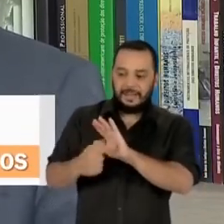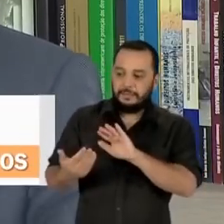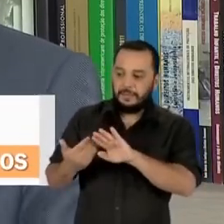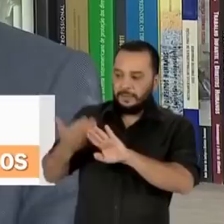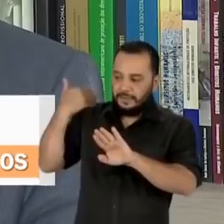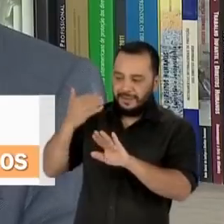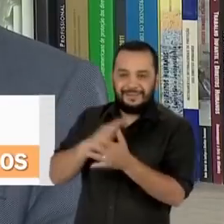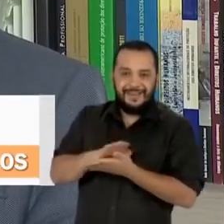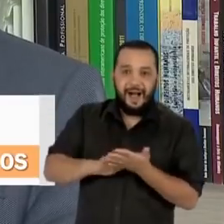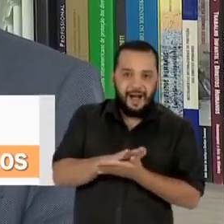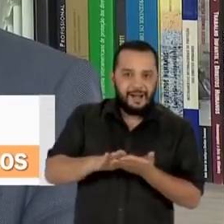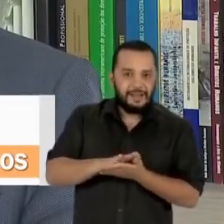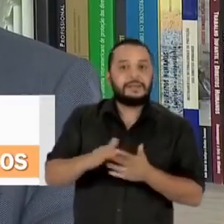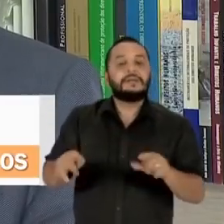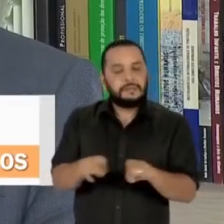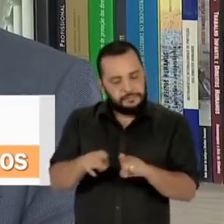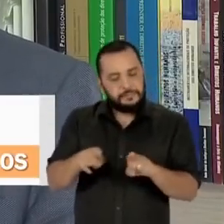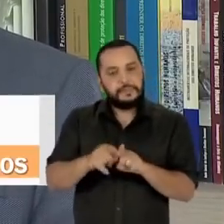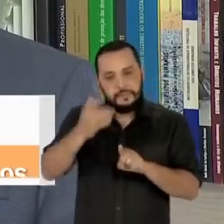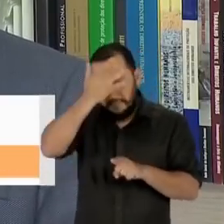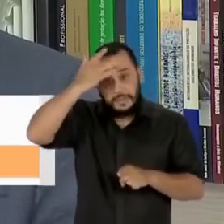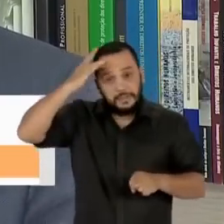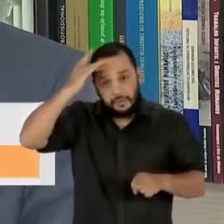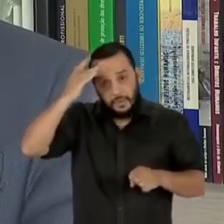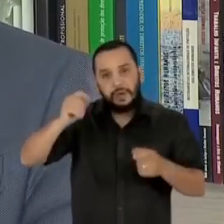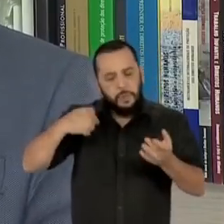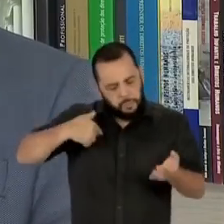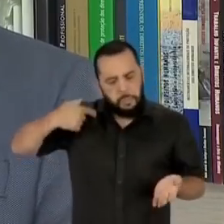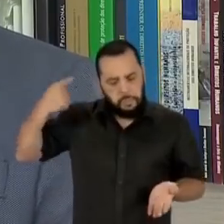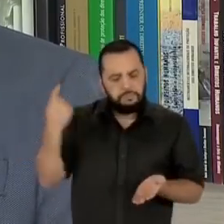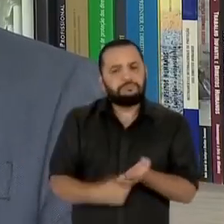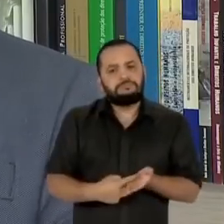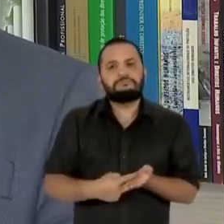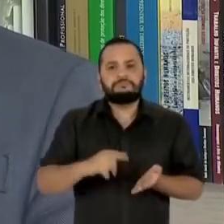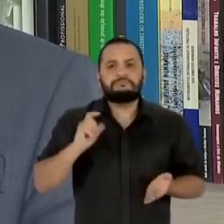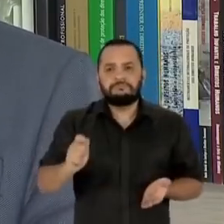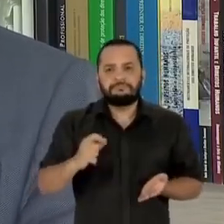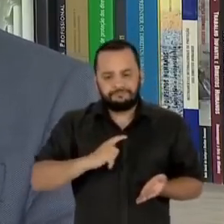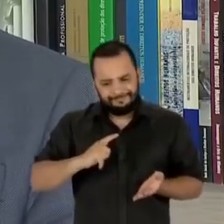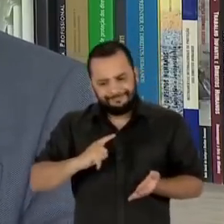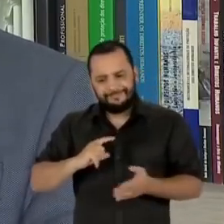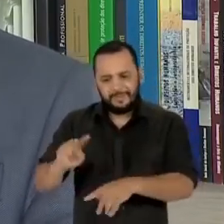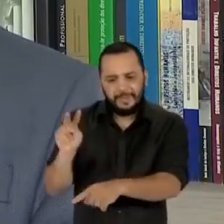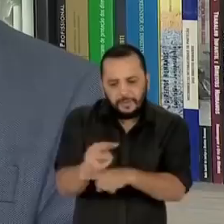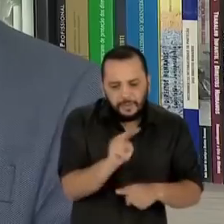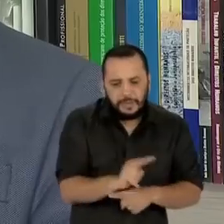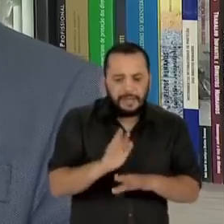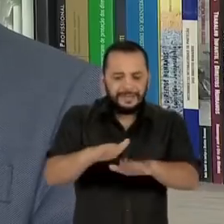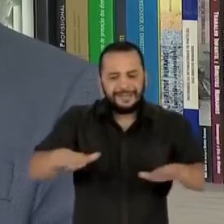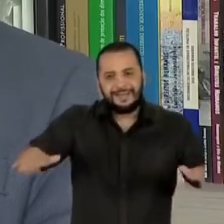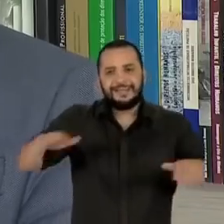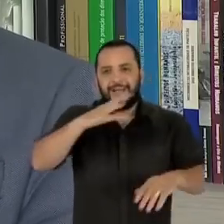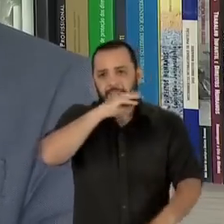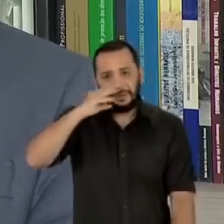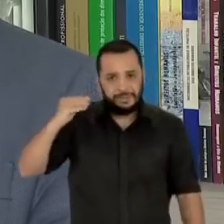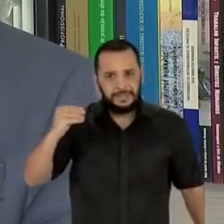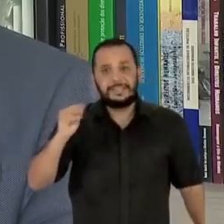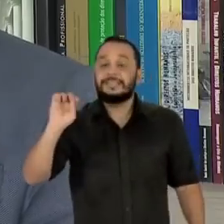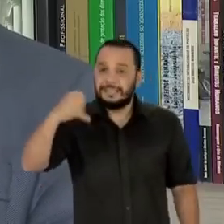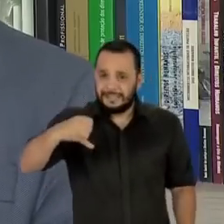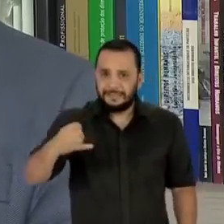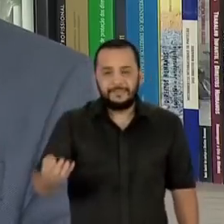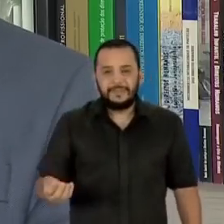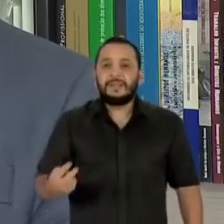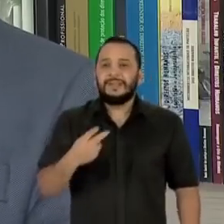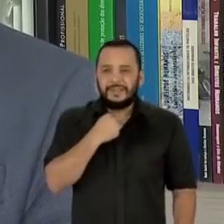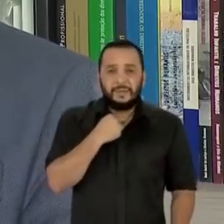e pessoas que são realmente comprometidas com as causas da infância e juventude e não